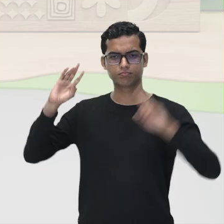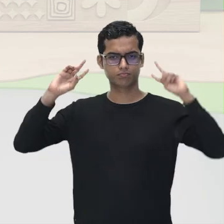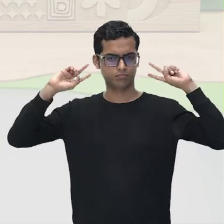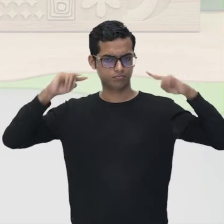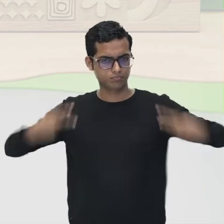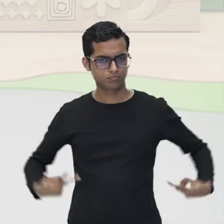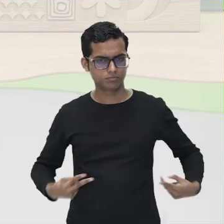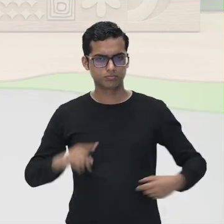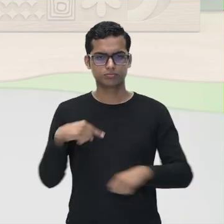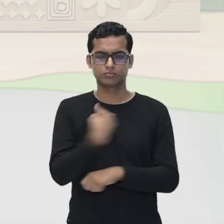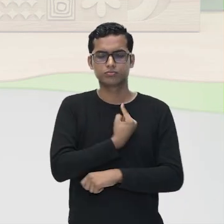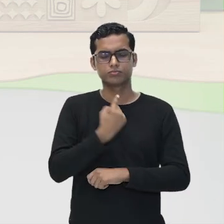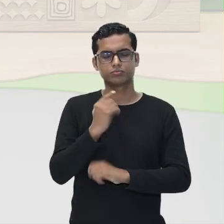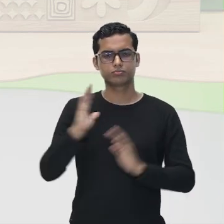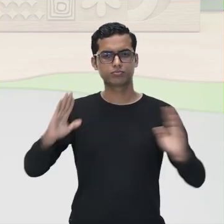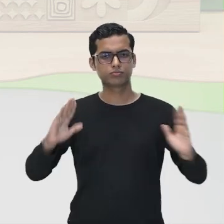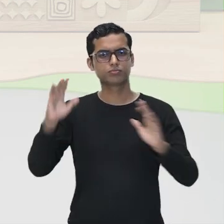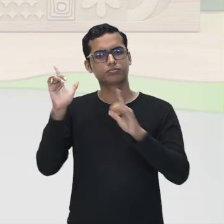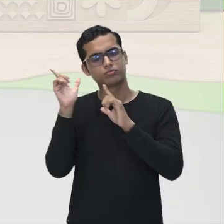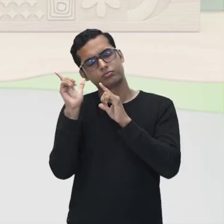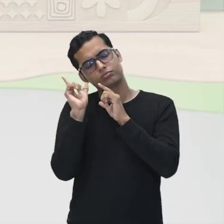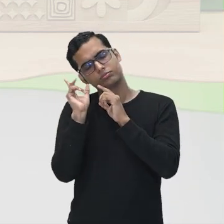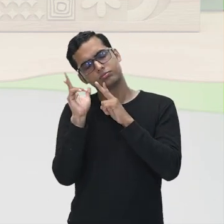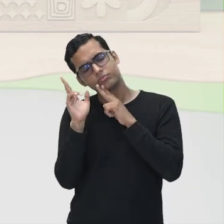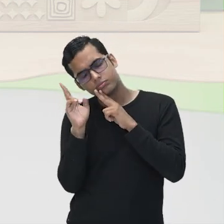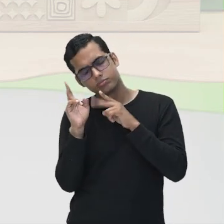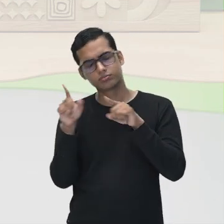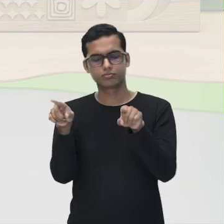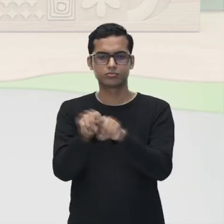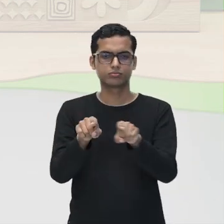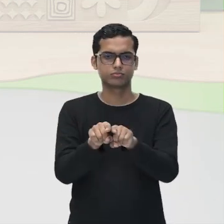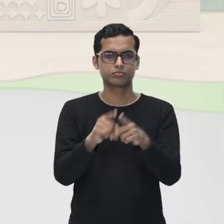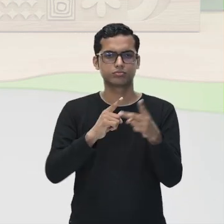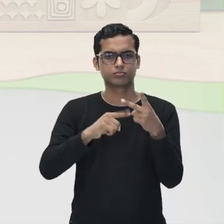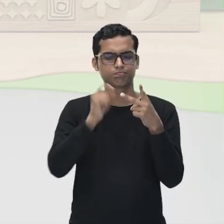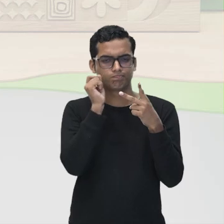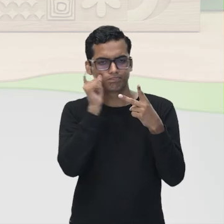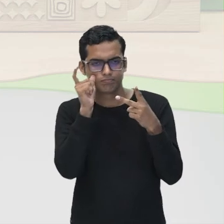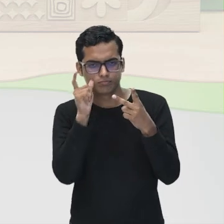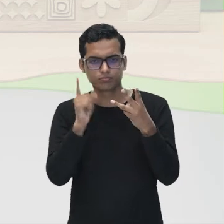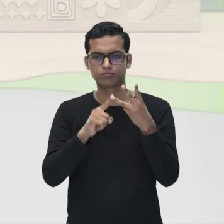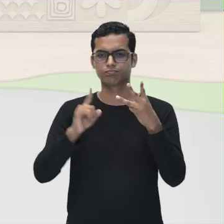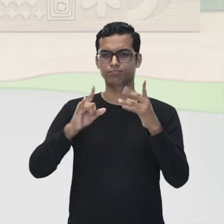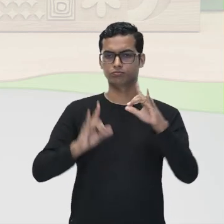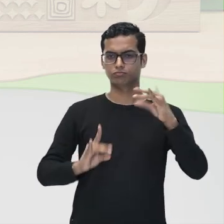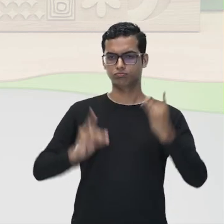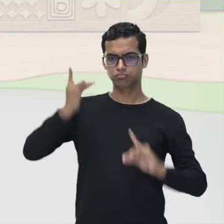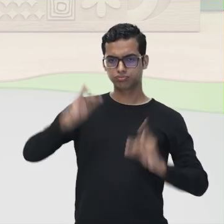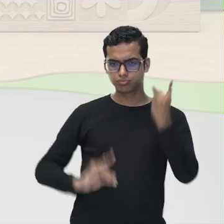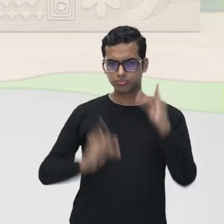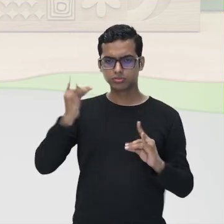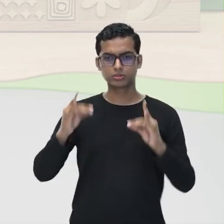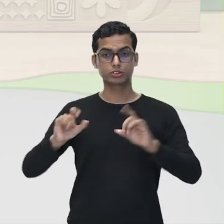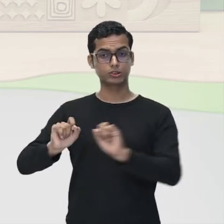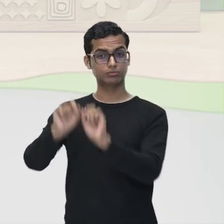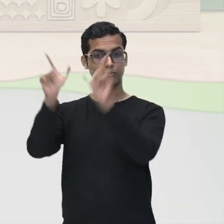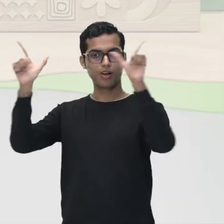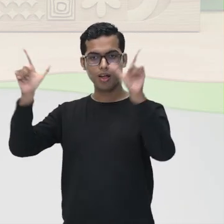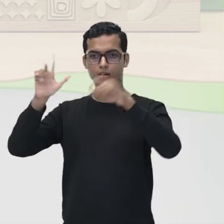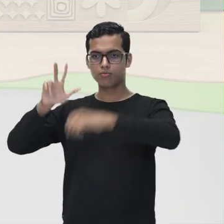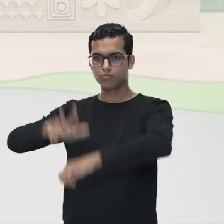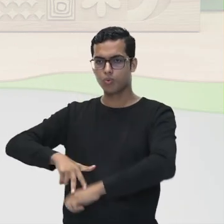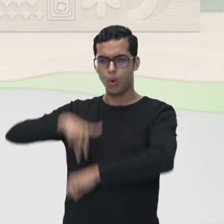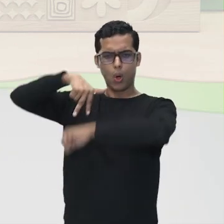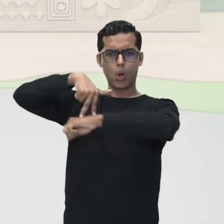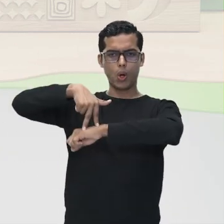de sono, de vigília, a questão hormonal, por exemplo, de manhã você acorda, você